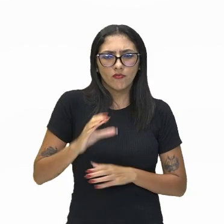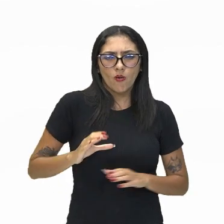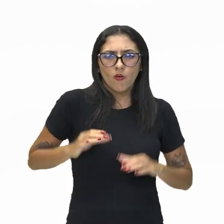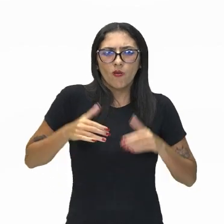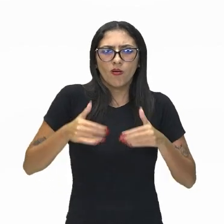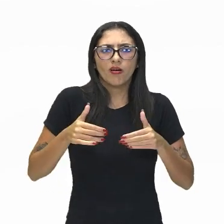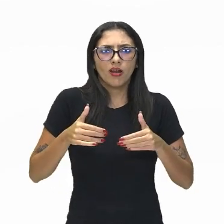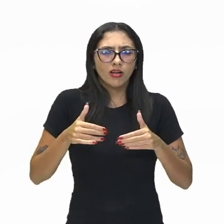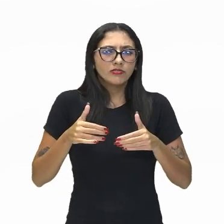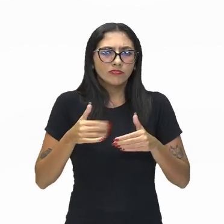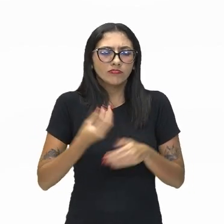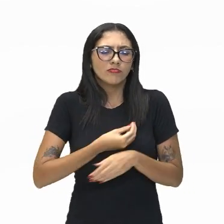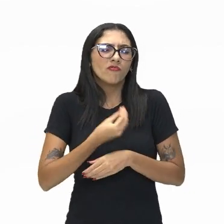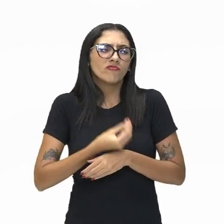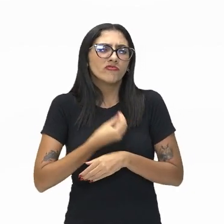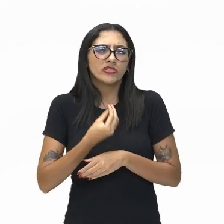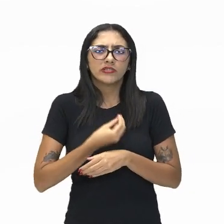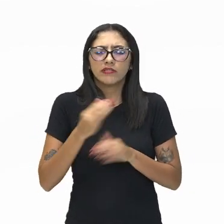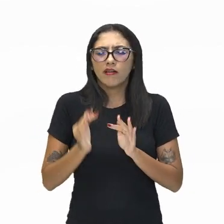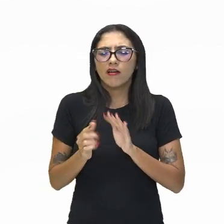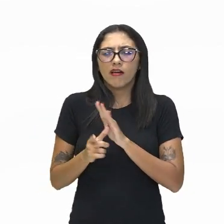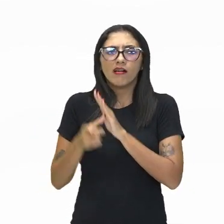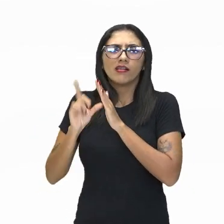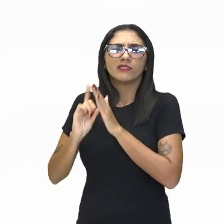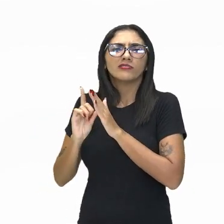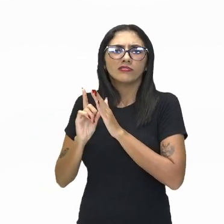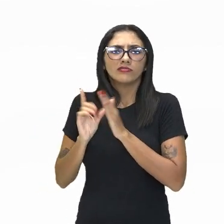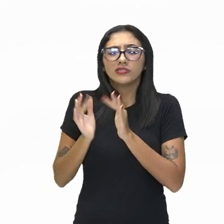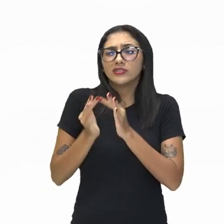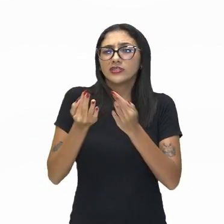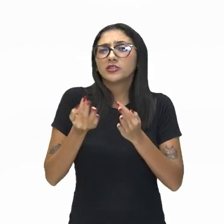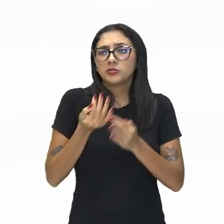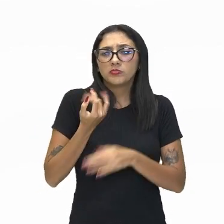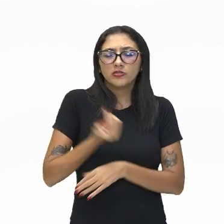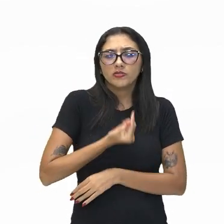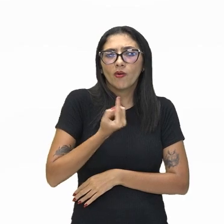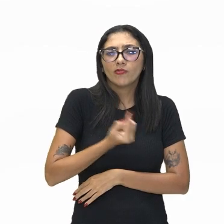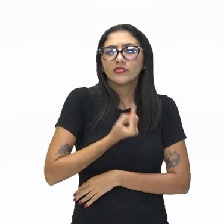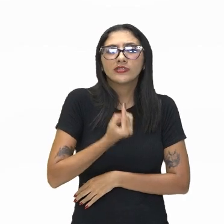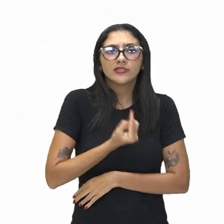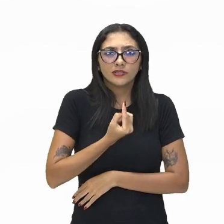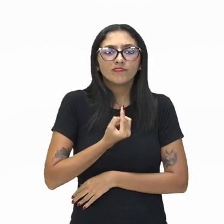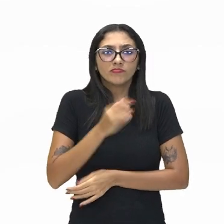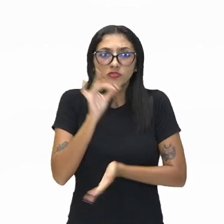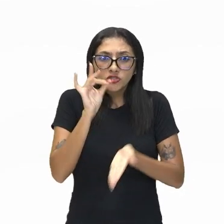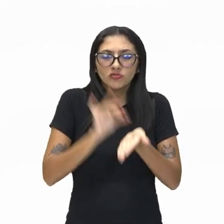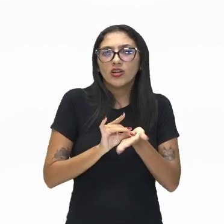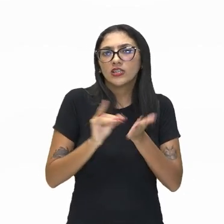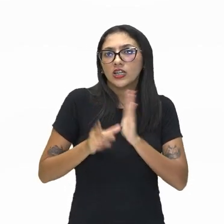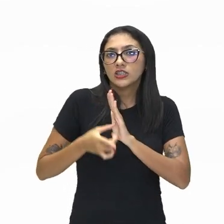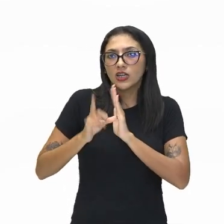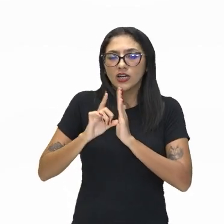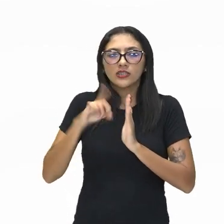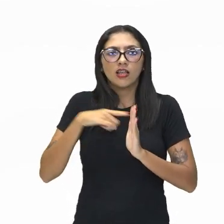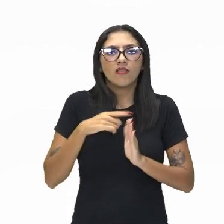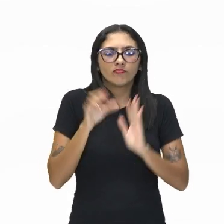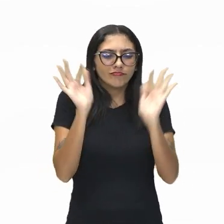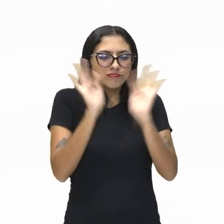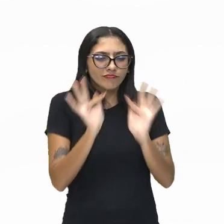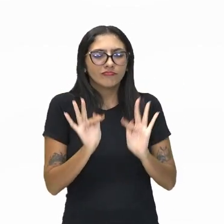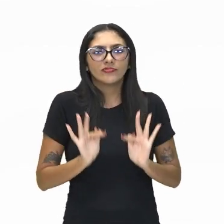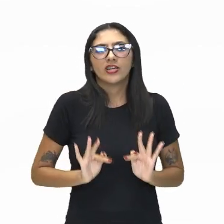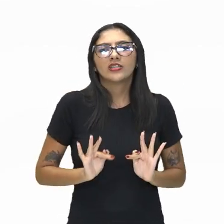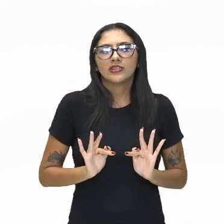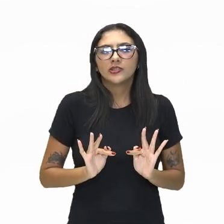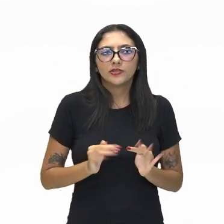queria voltar a ser o que ela era. E voltou à sua antiga vida, onde ela era realmente feliz e realizada, sem